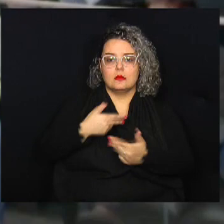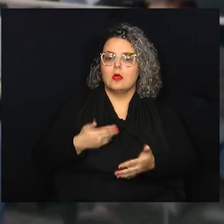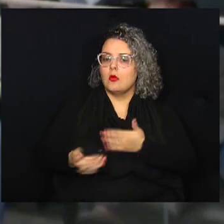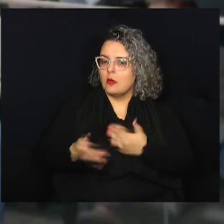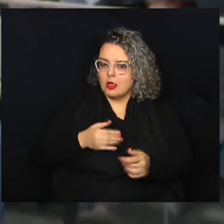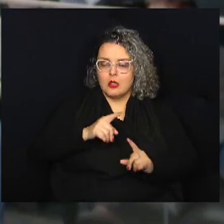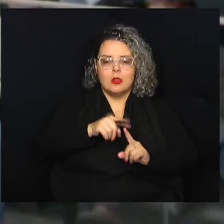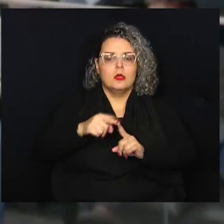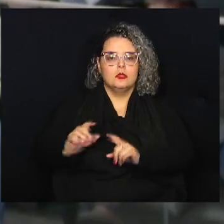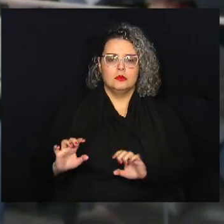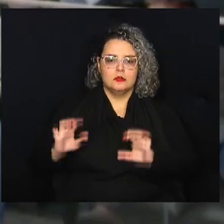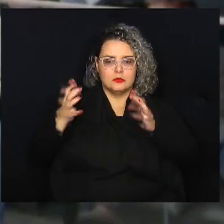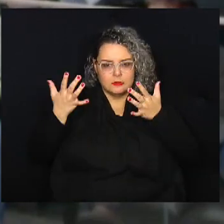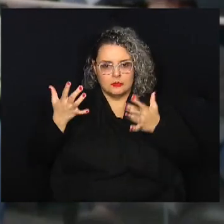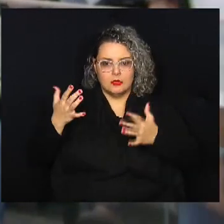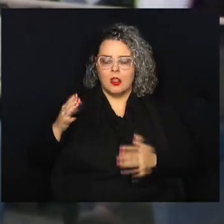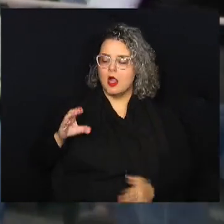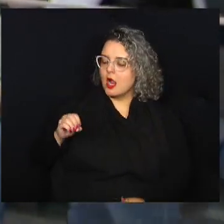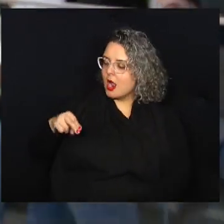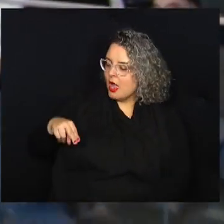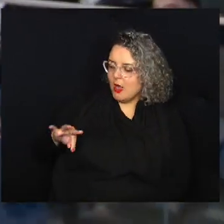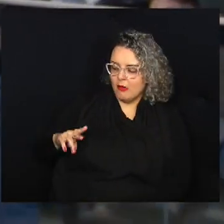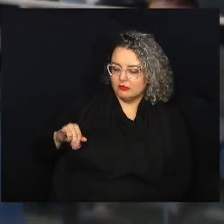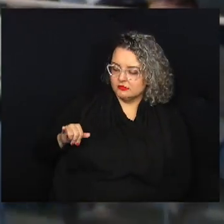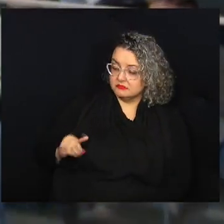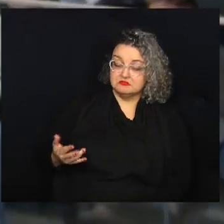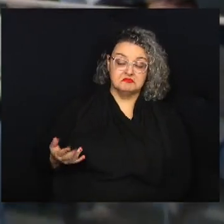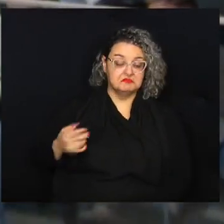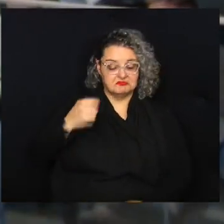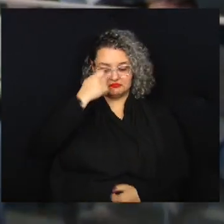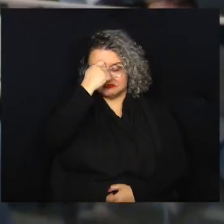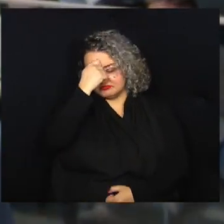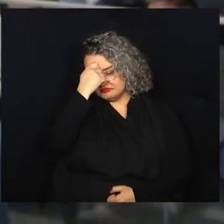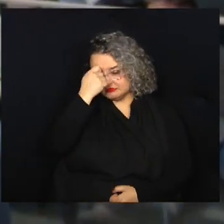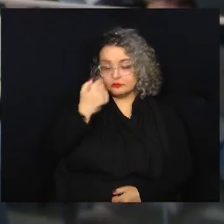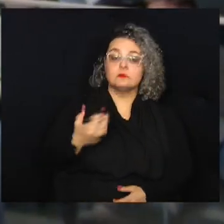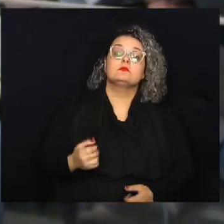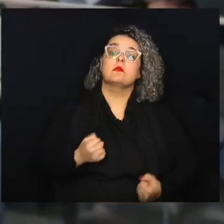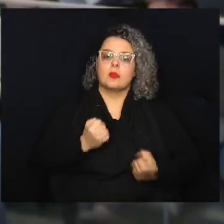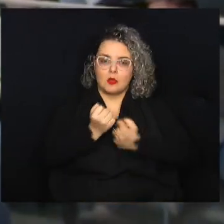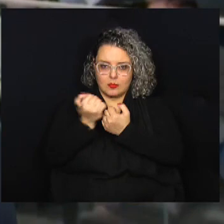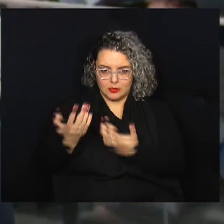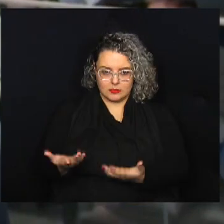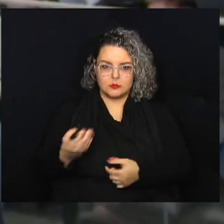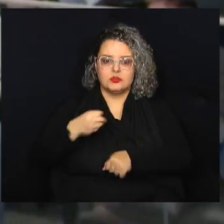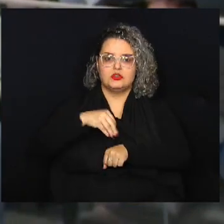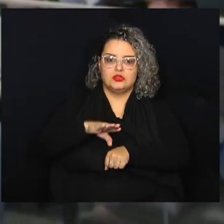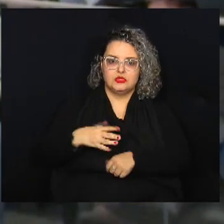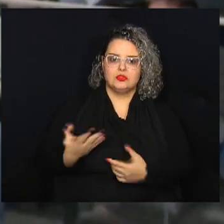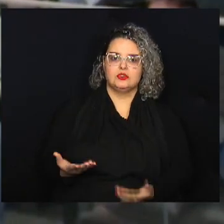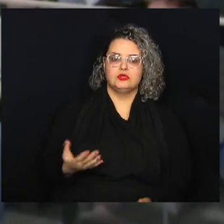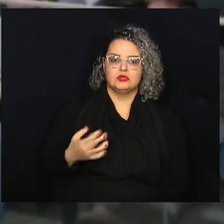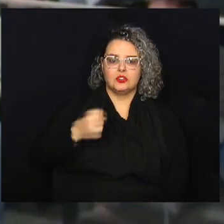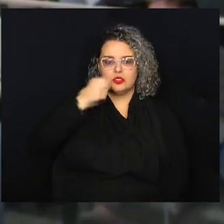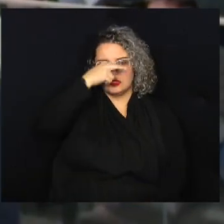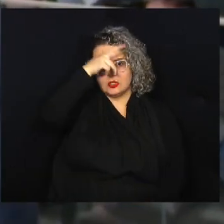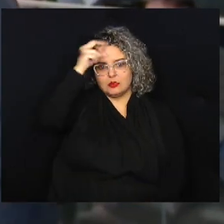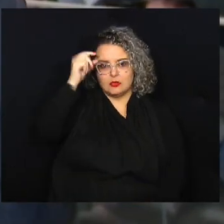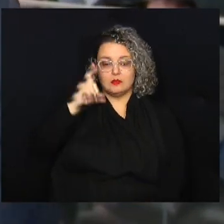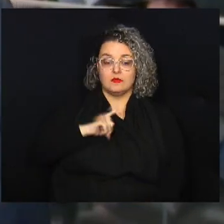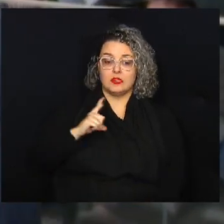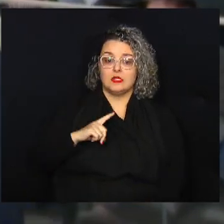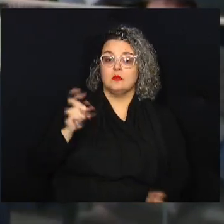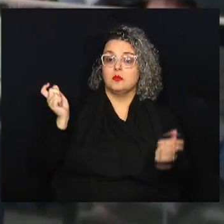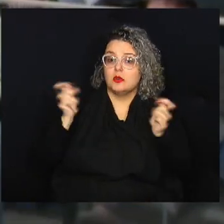evento, seja ele country, sertanejo ou outro, sim, apoiamos, através da indicação, onde o prefeito vai ter a